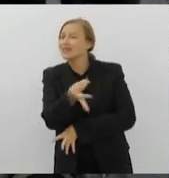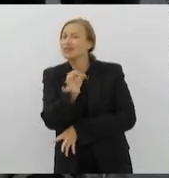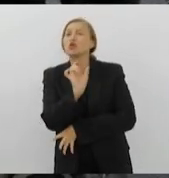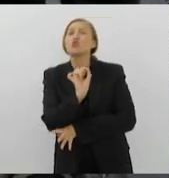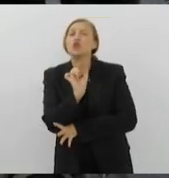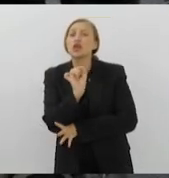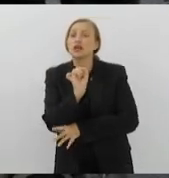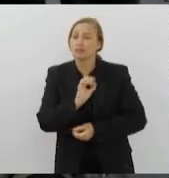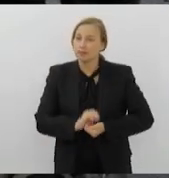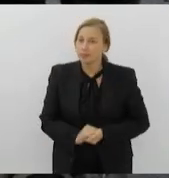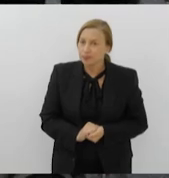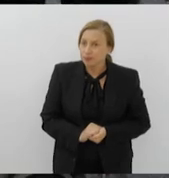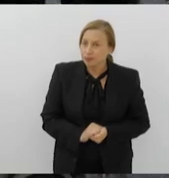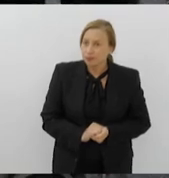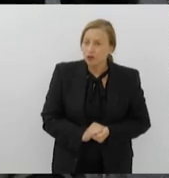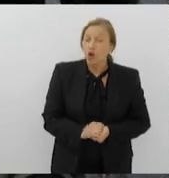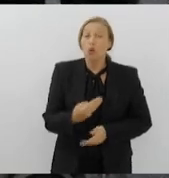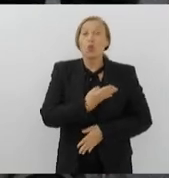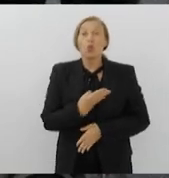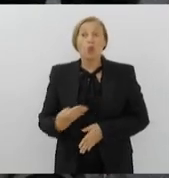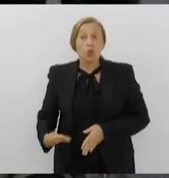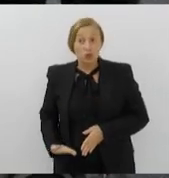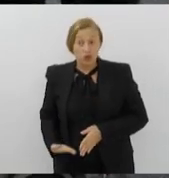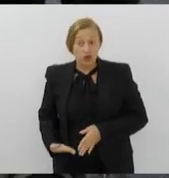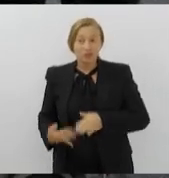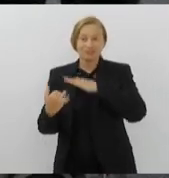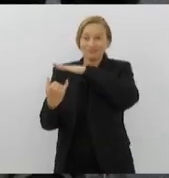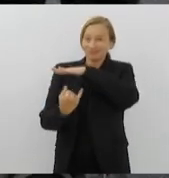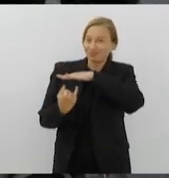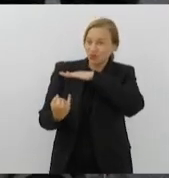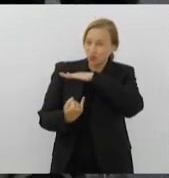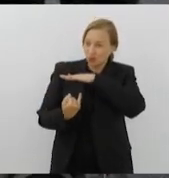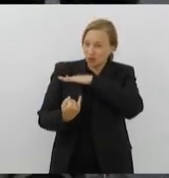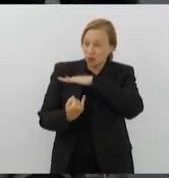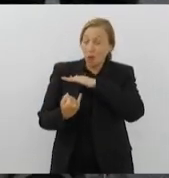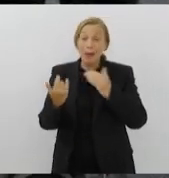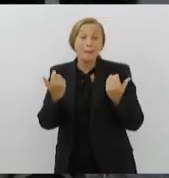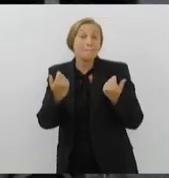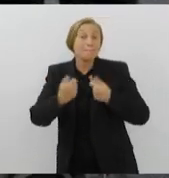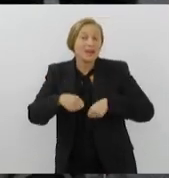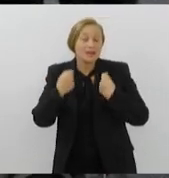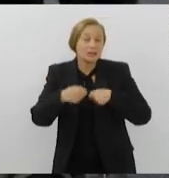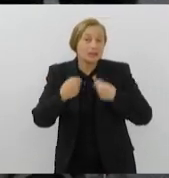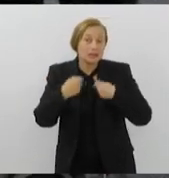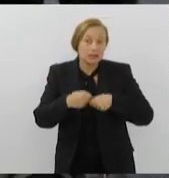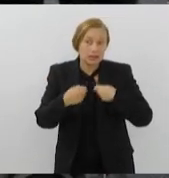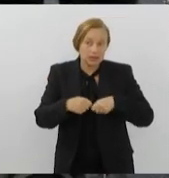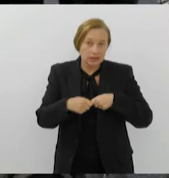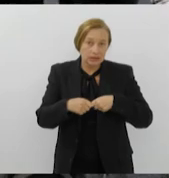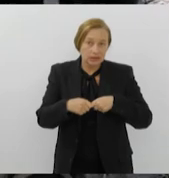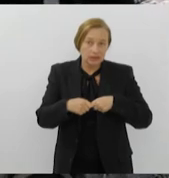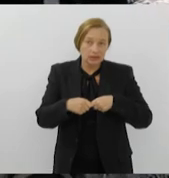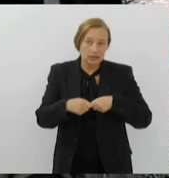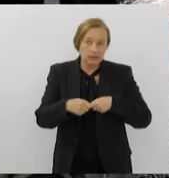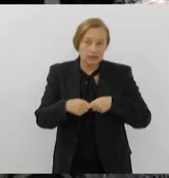que o governo, enquanto instituição, precisa de um respaldo jurídico,